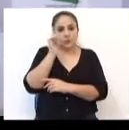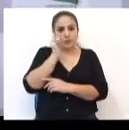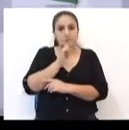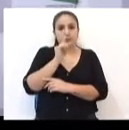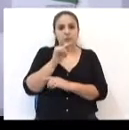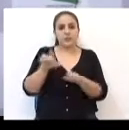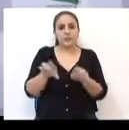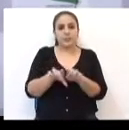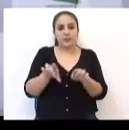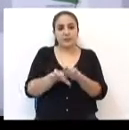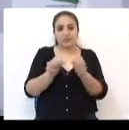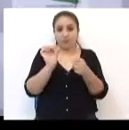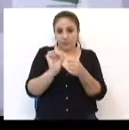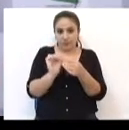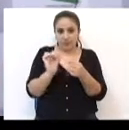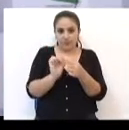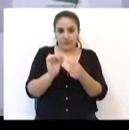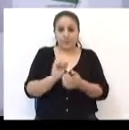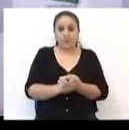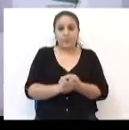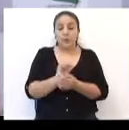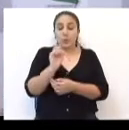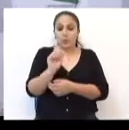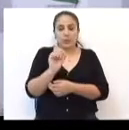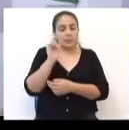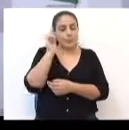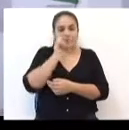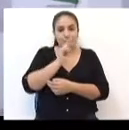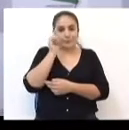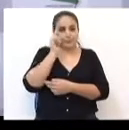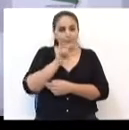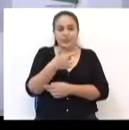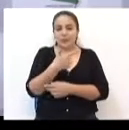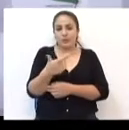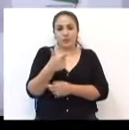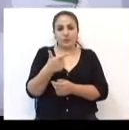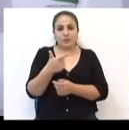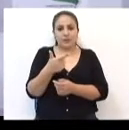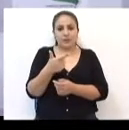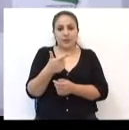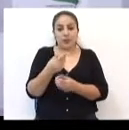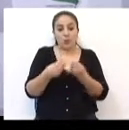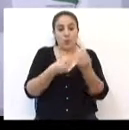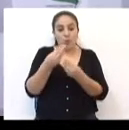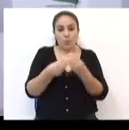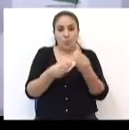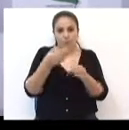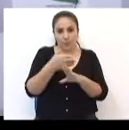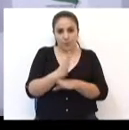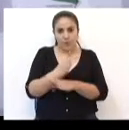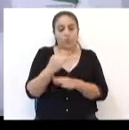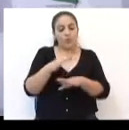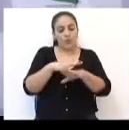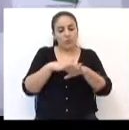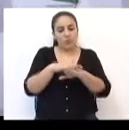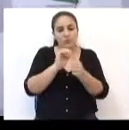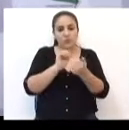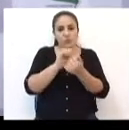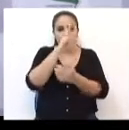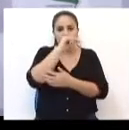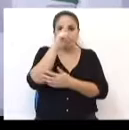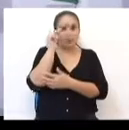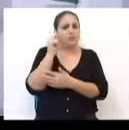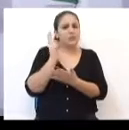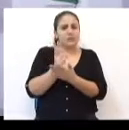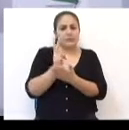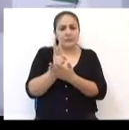pudessem ser executados, e os que não poderiam, que não tinham a constitucionalidade para isso, conversar com o Executivo, que